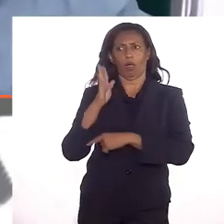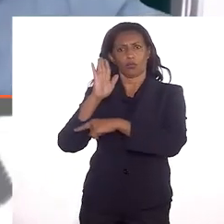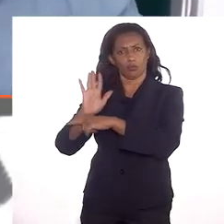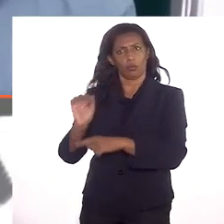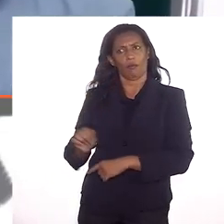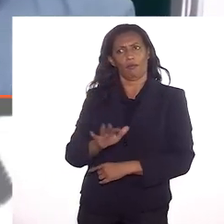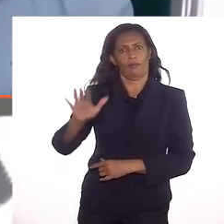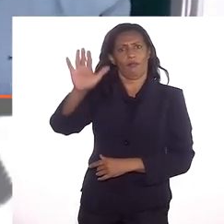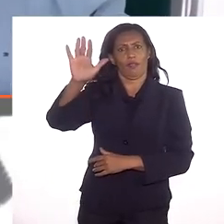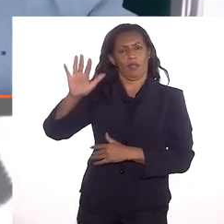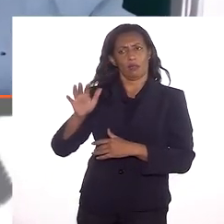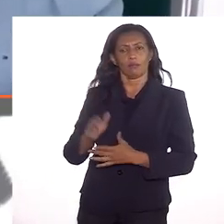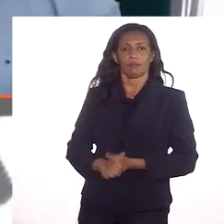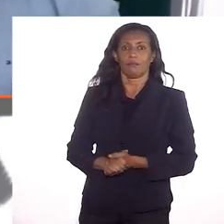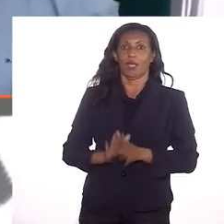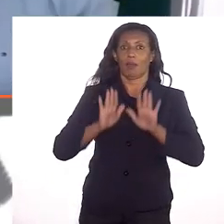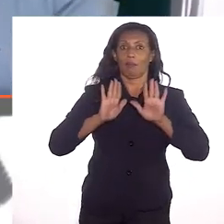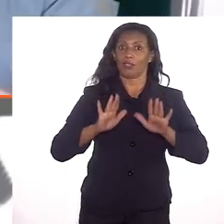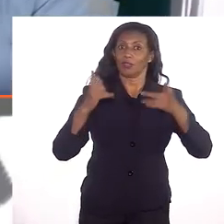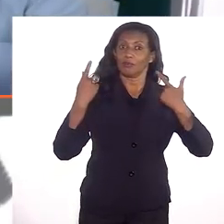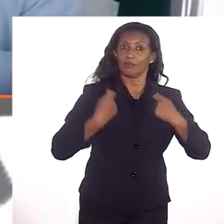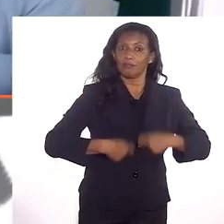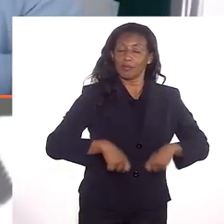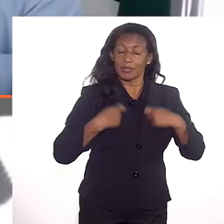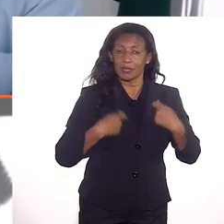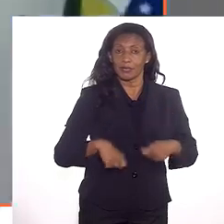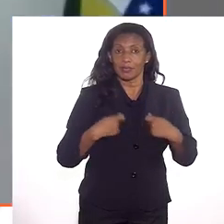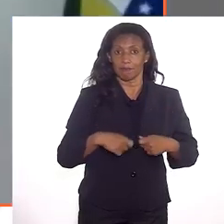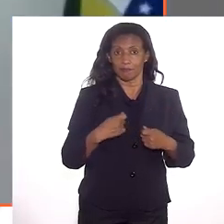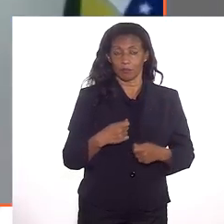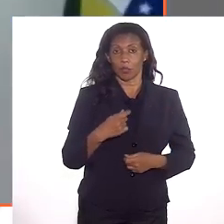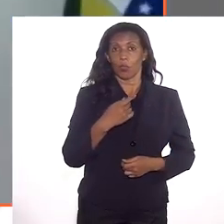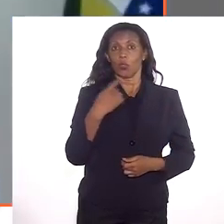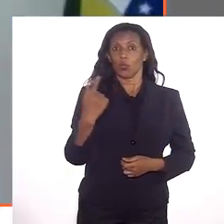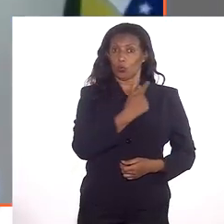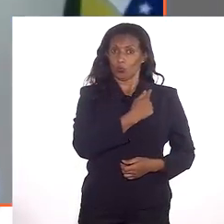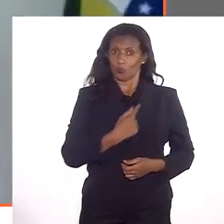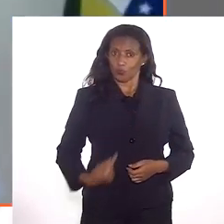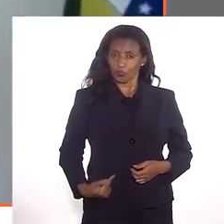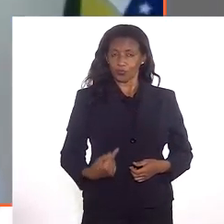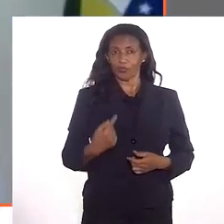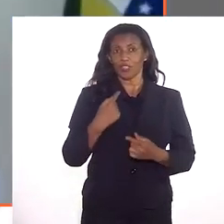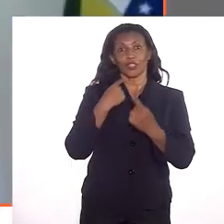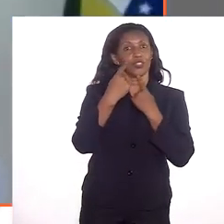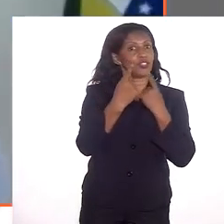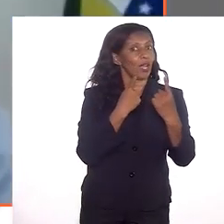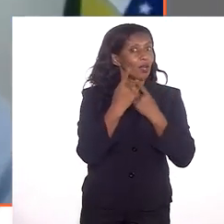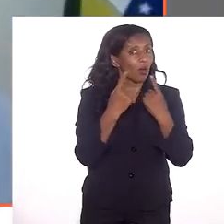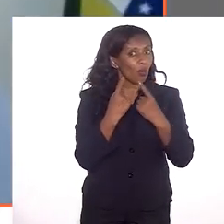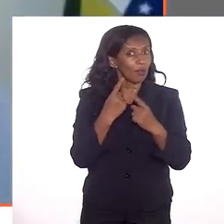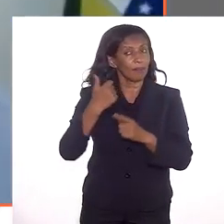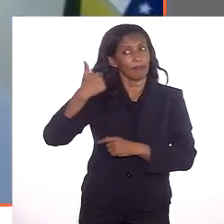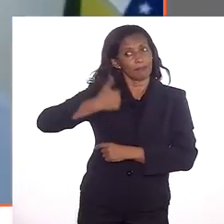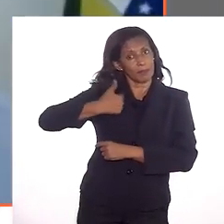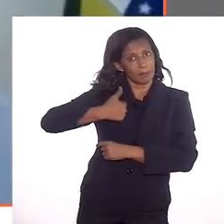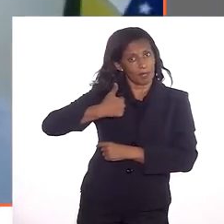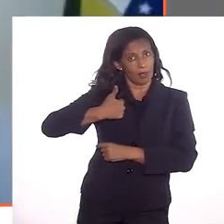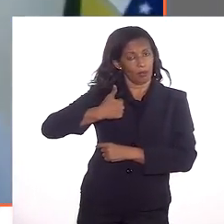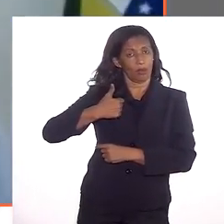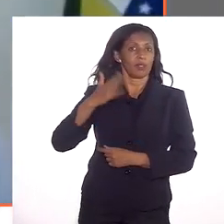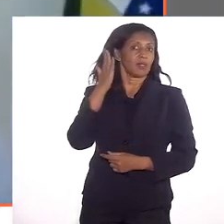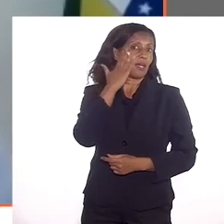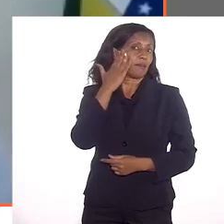ocupe as favelas. É o que a gente mais quer. Agora, é preciso que o poder público dialogue com os territórios,